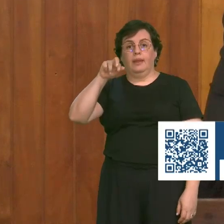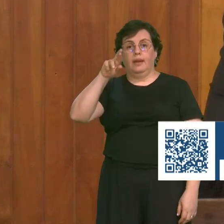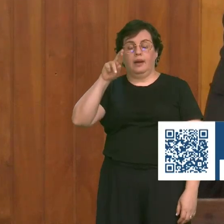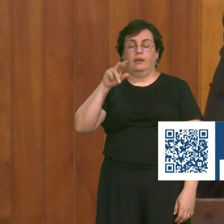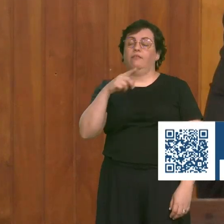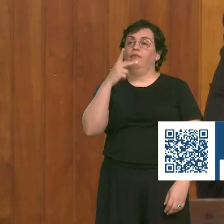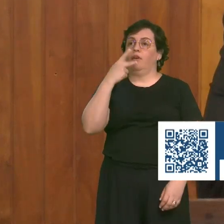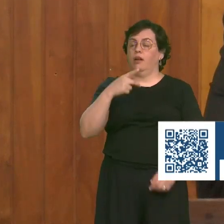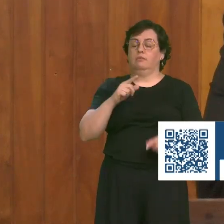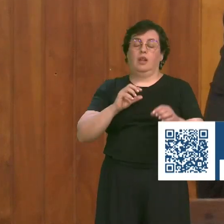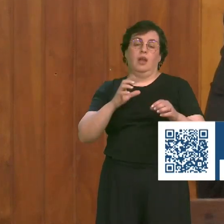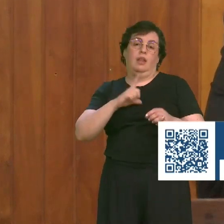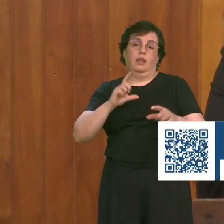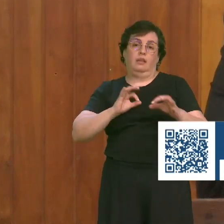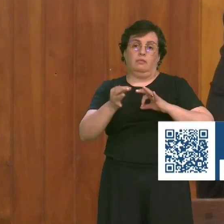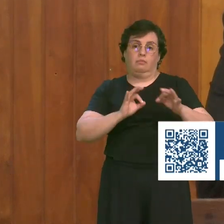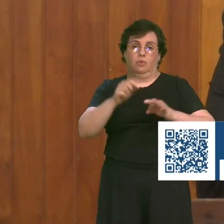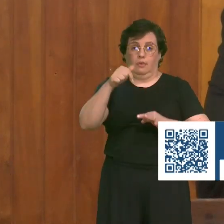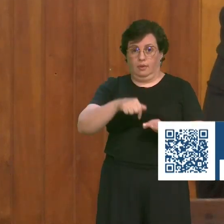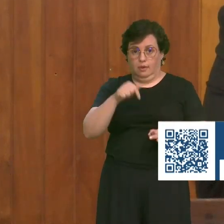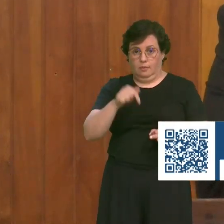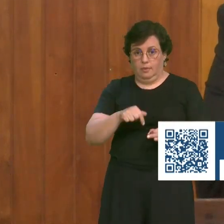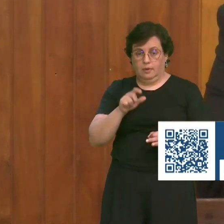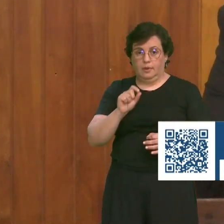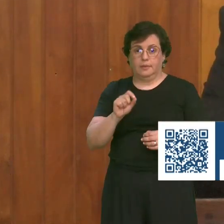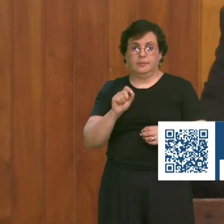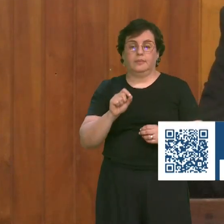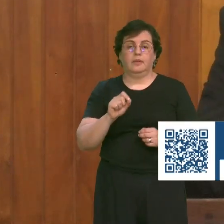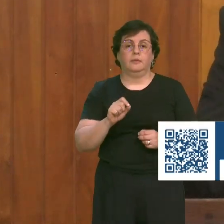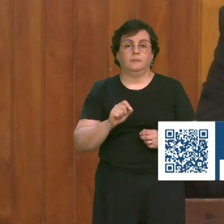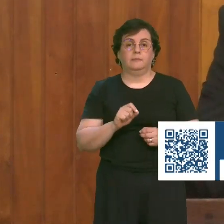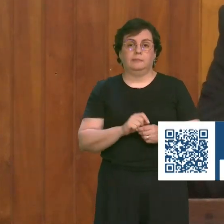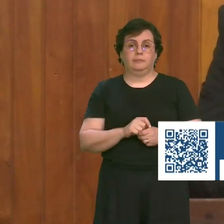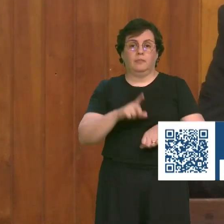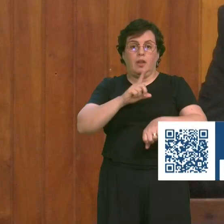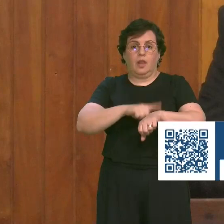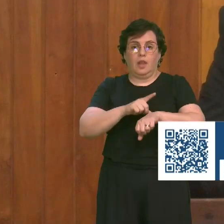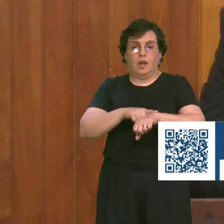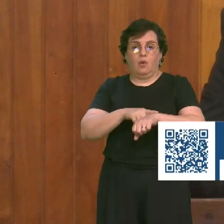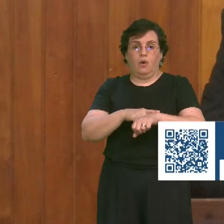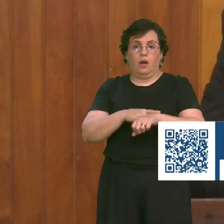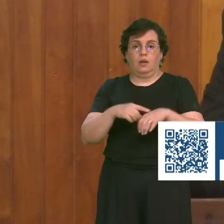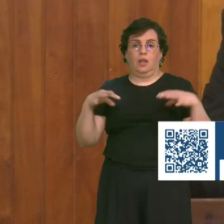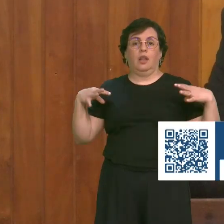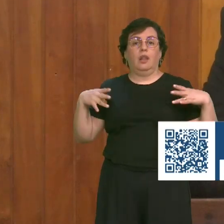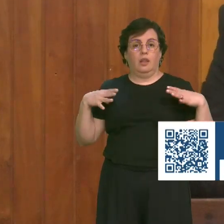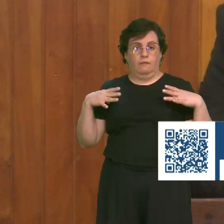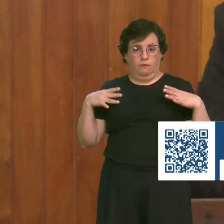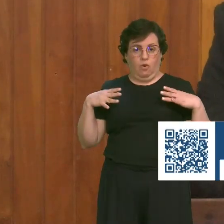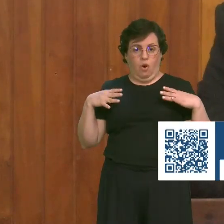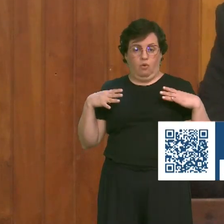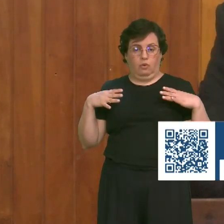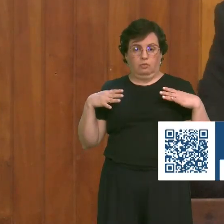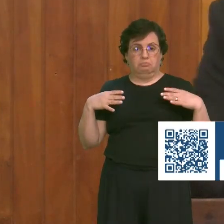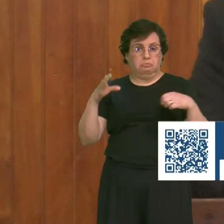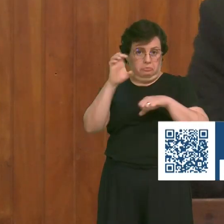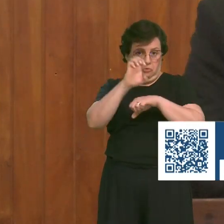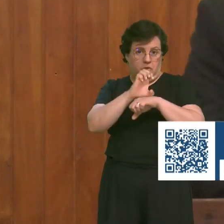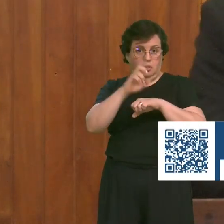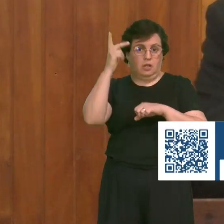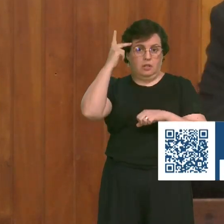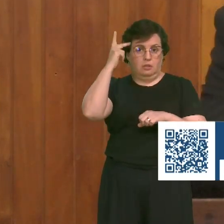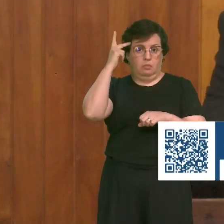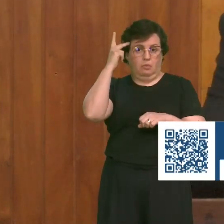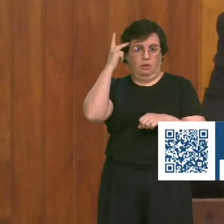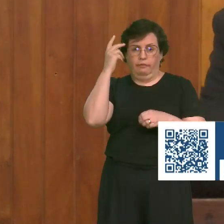tem um programa aqui que na hora da folga né um programa do Estado de São Paulo que é ridículo